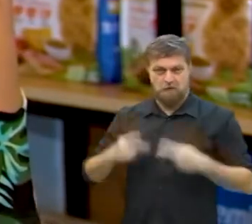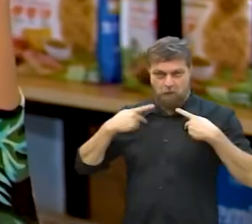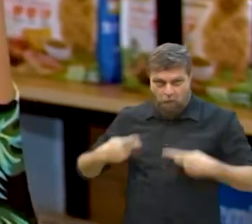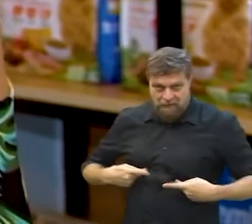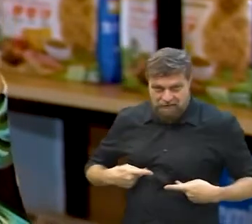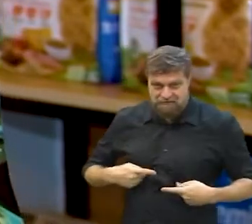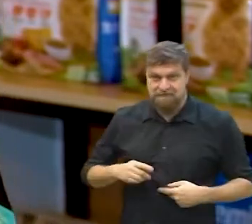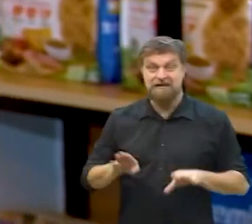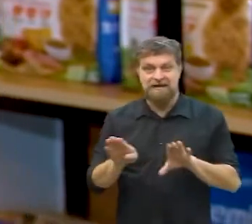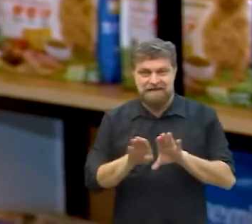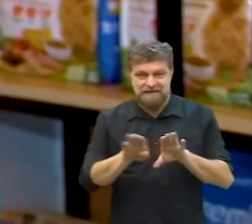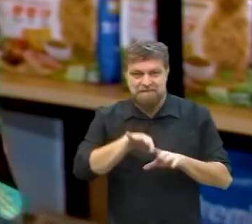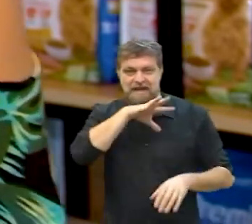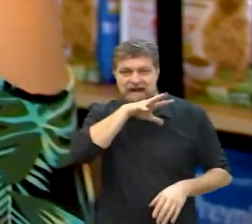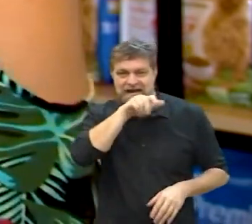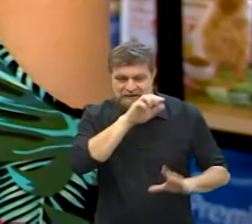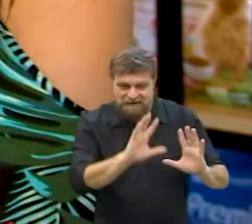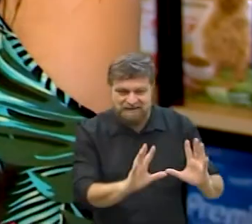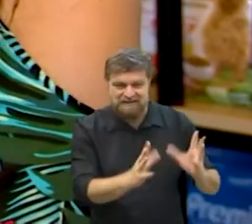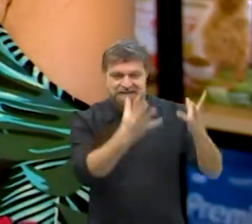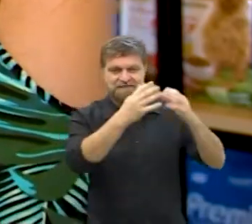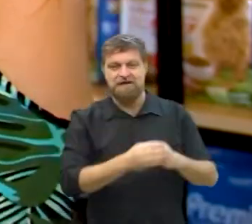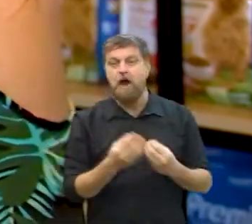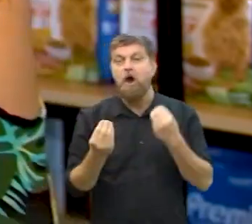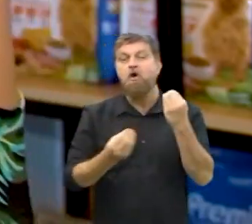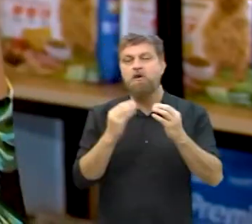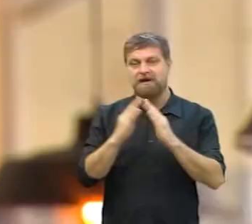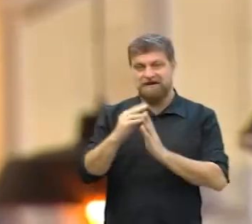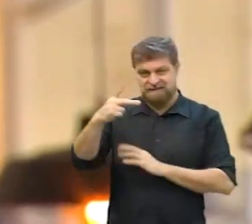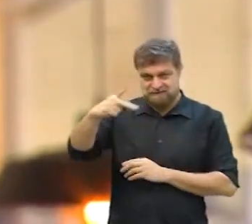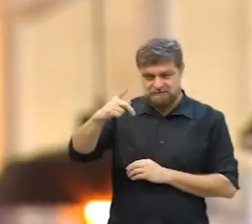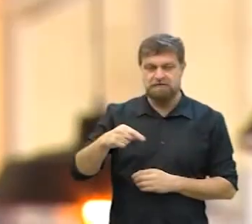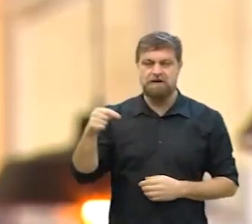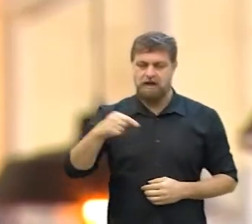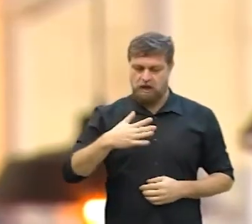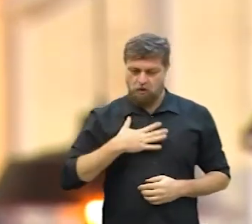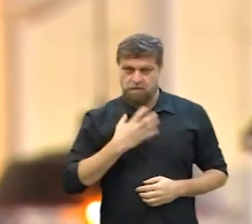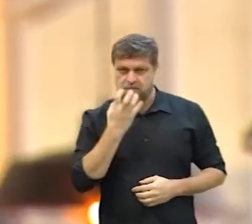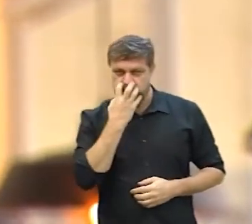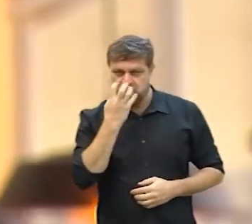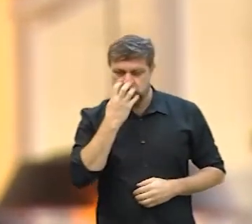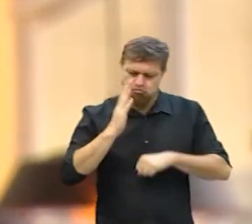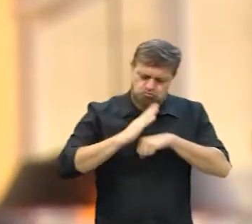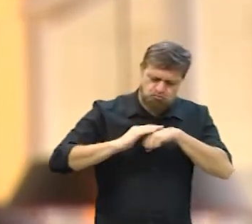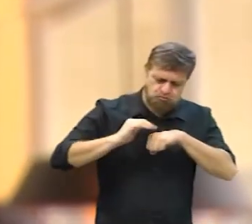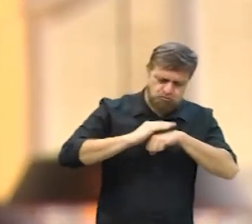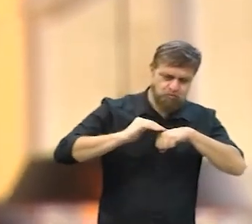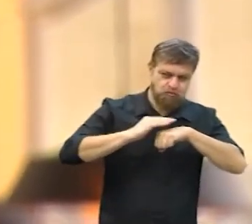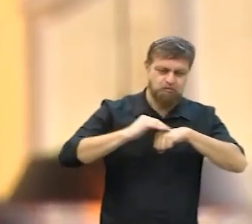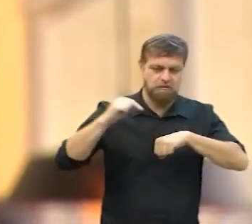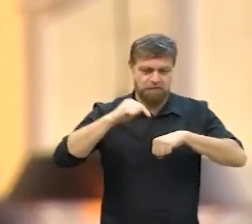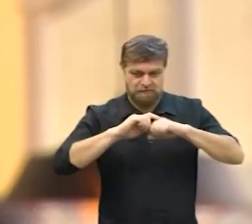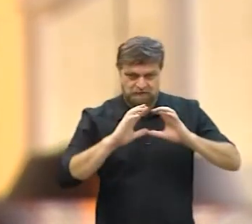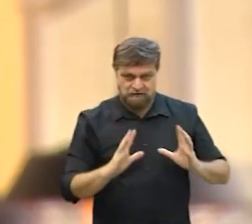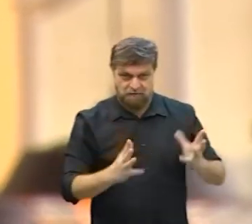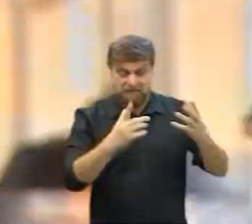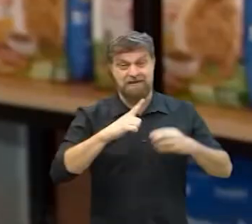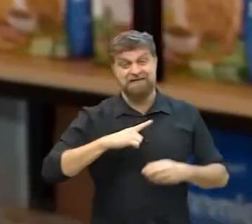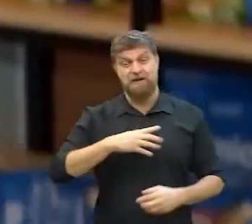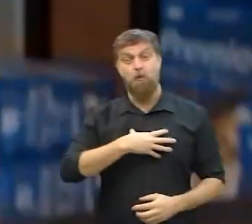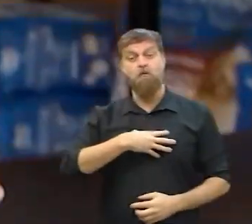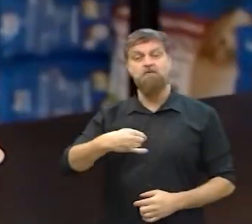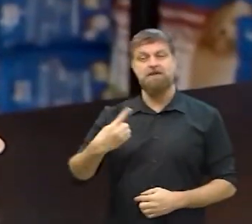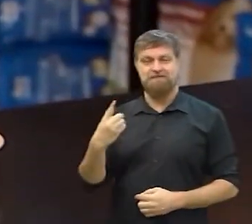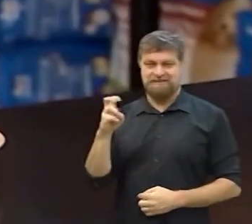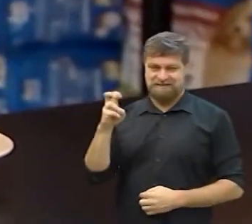mais aniversário só de humano. Os animais também ganham festa? Como que é lá na sua casa? Ganha. O Duque é o mimado da casa.